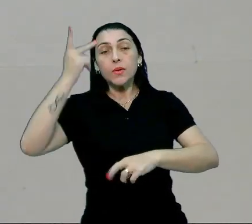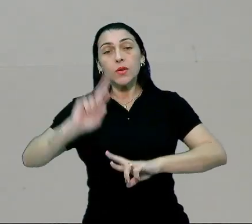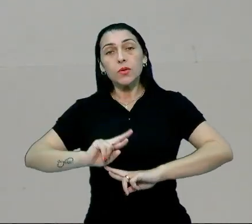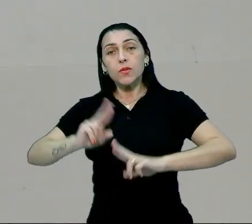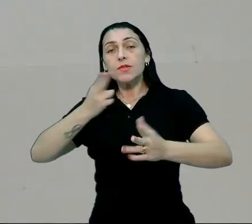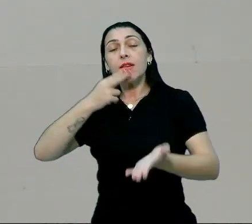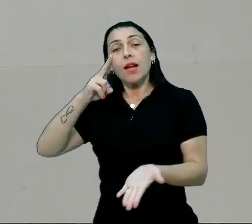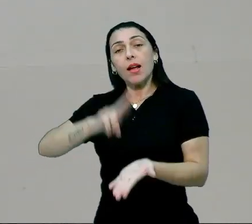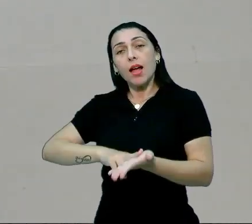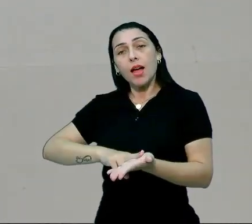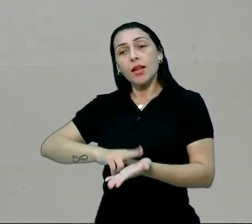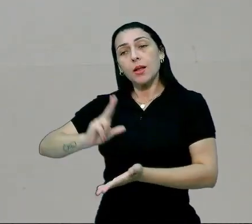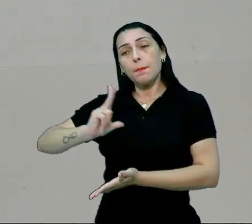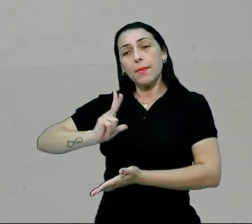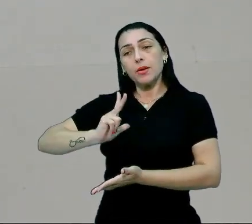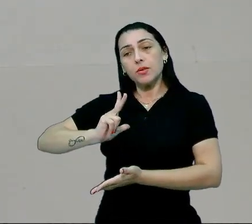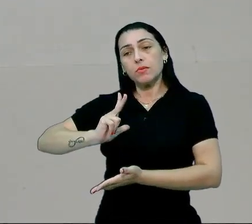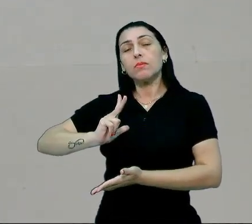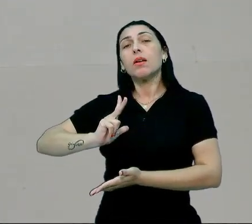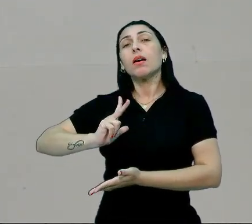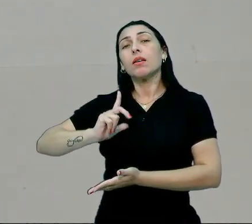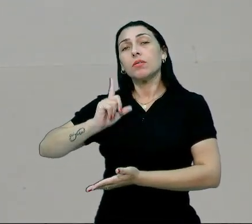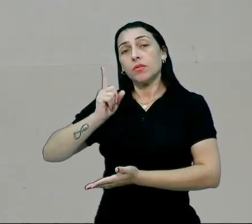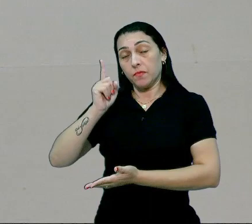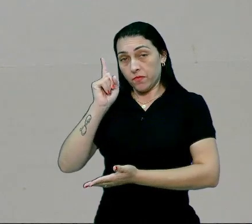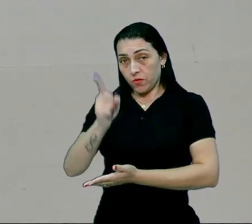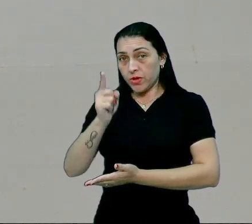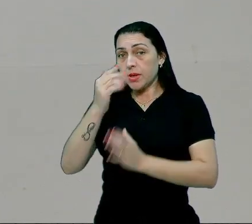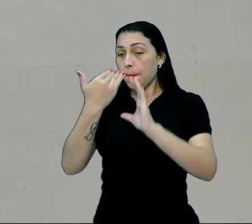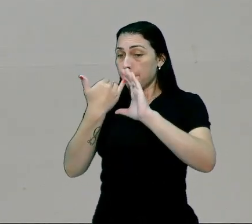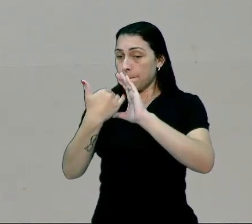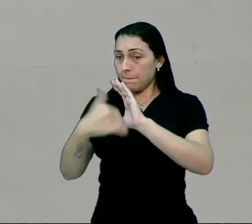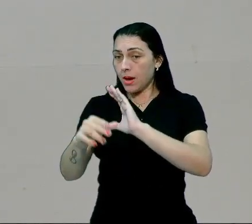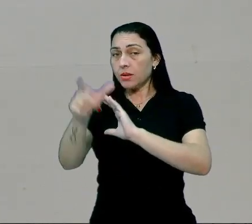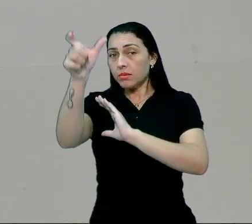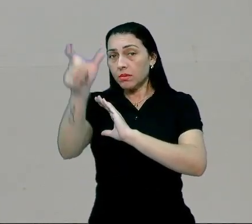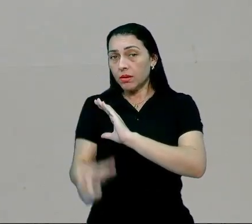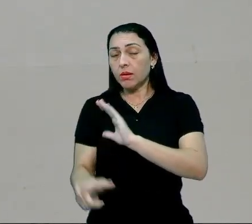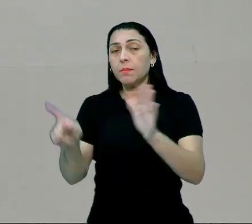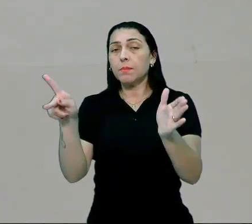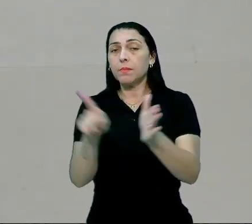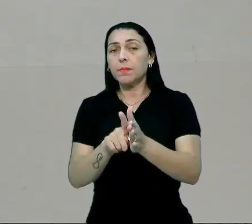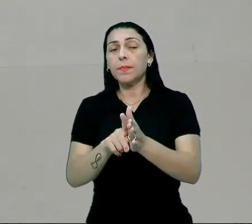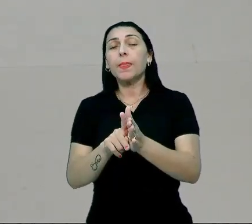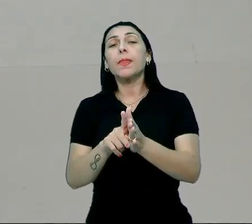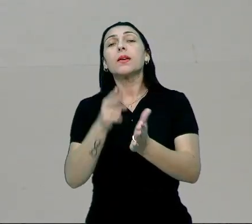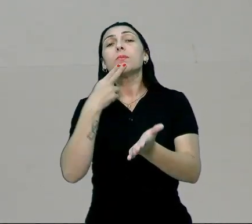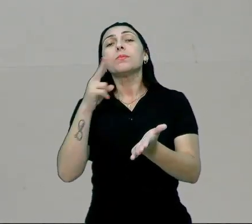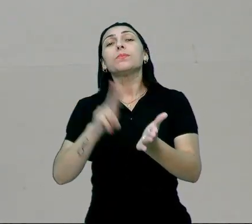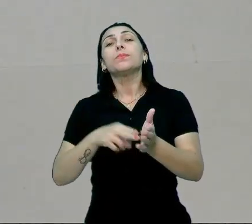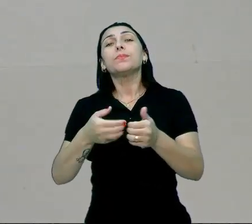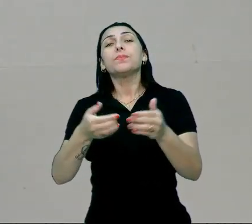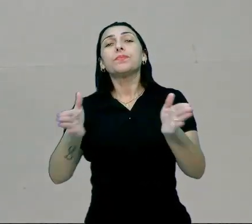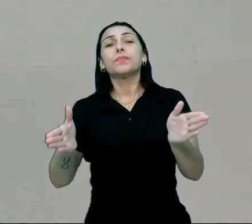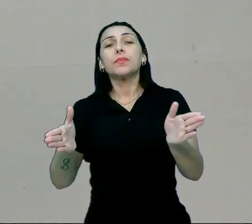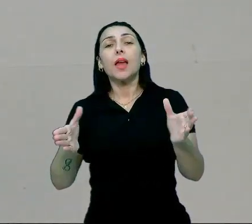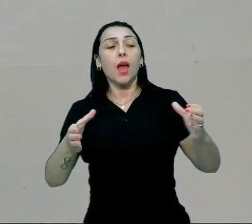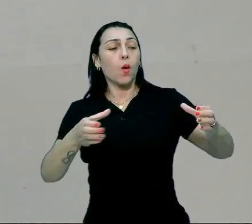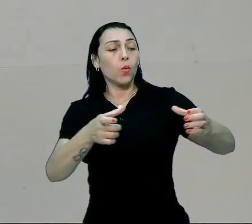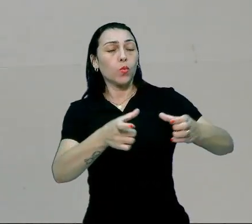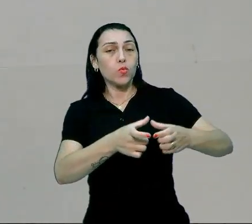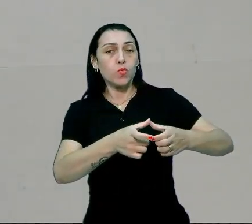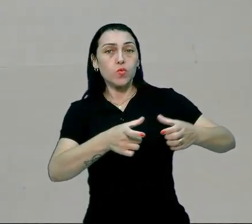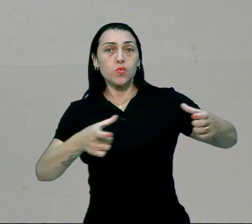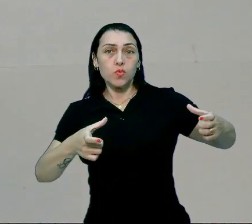Diferentemente da carta pessoal, que você destina a carta a uma pessoa específica, na carta aberta ela é destinada a um